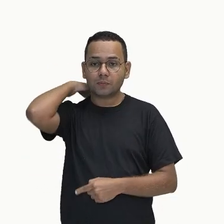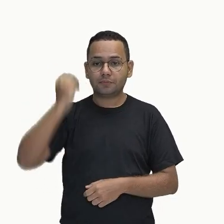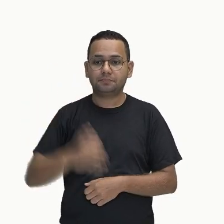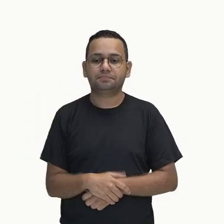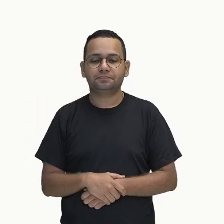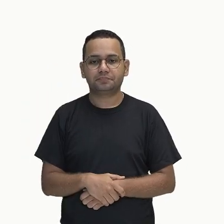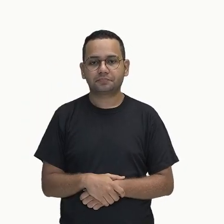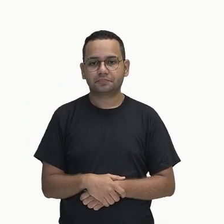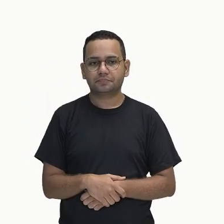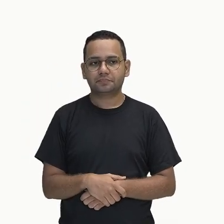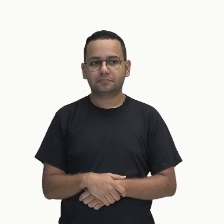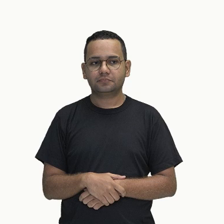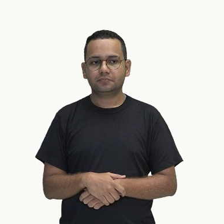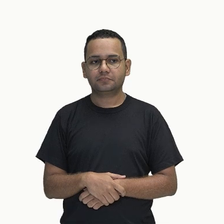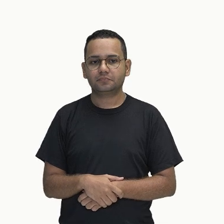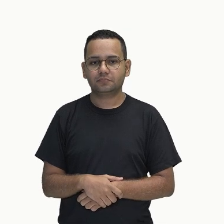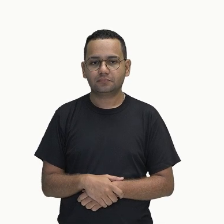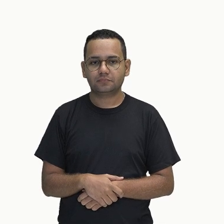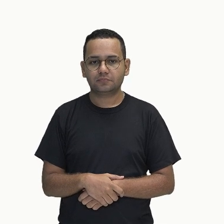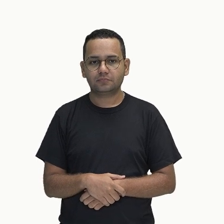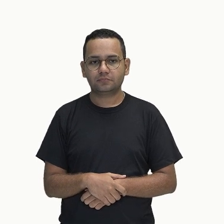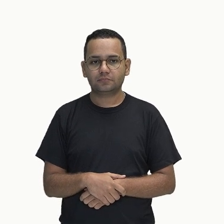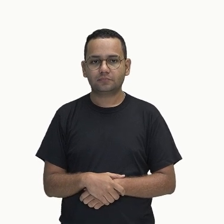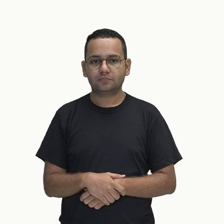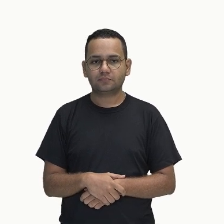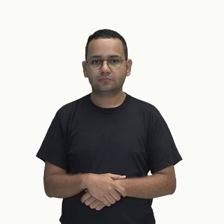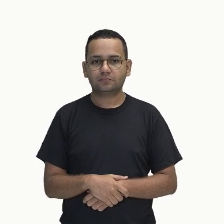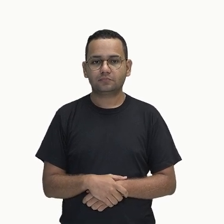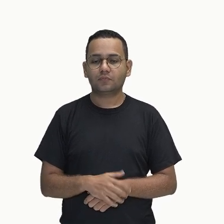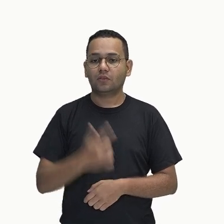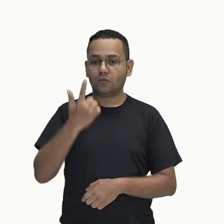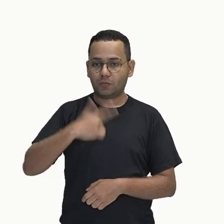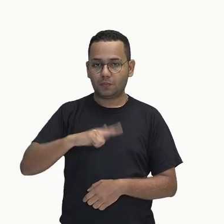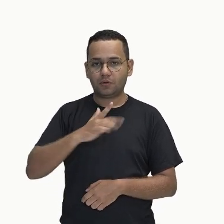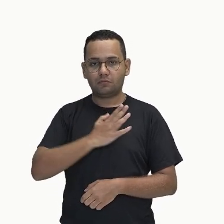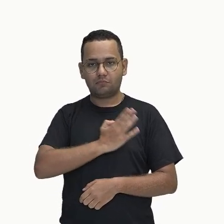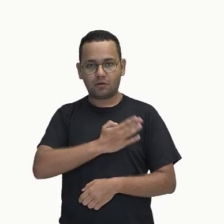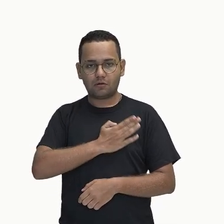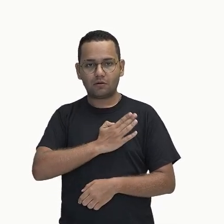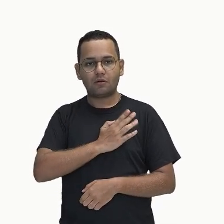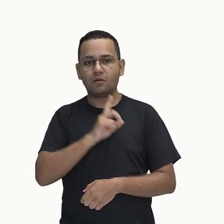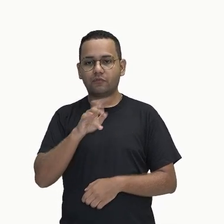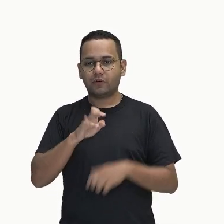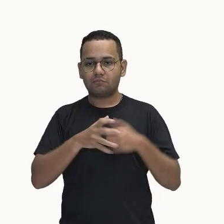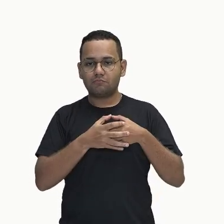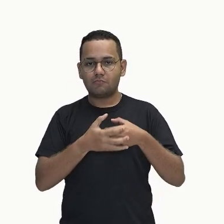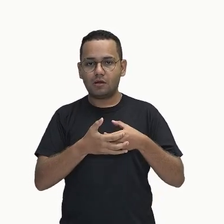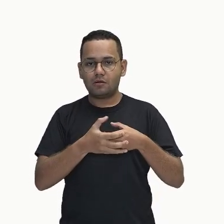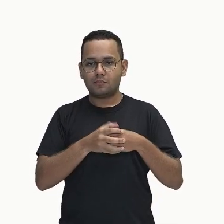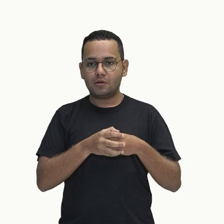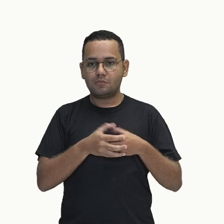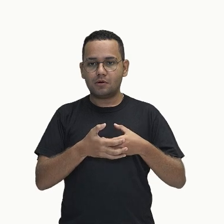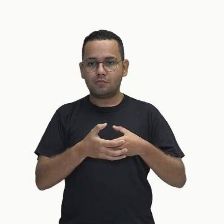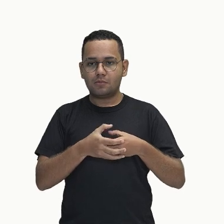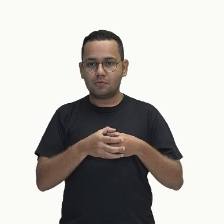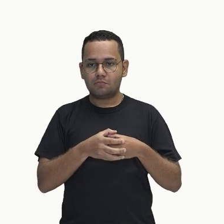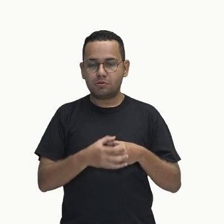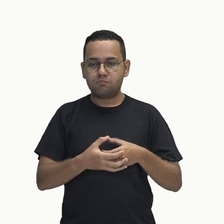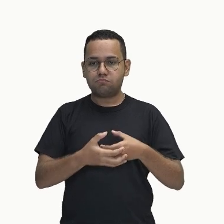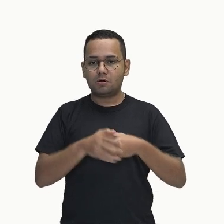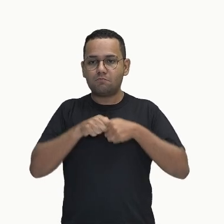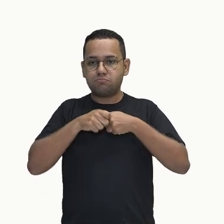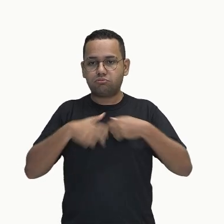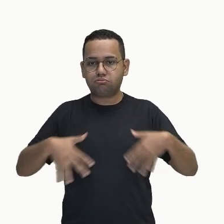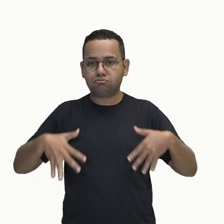então, volta para o coração para ser bombeado para todo o corpo.